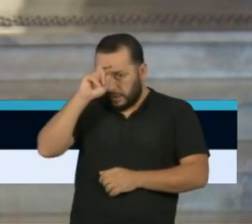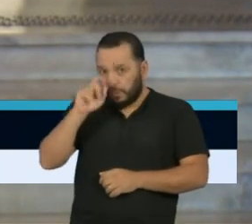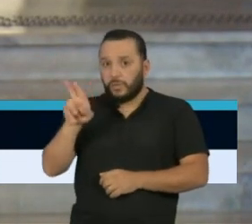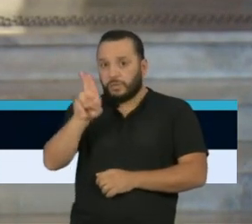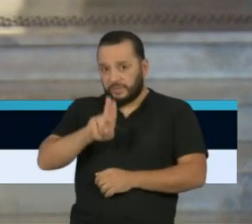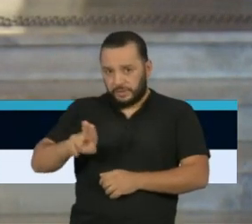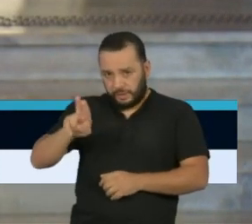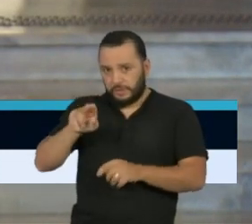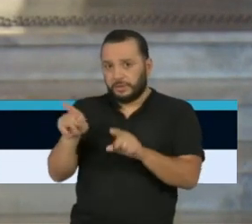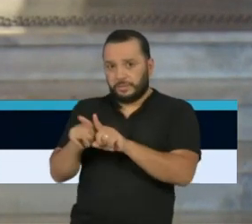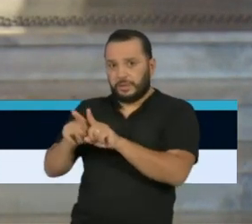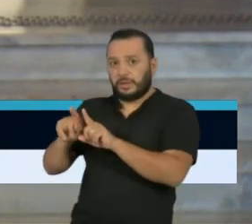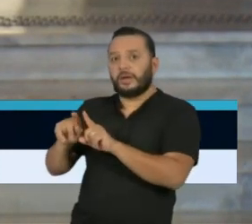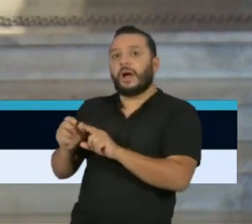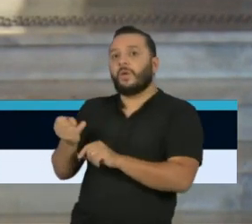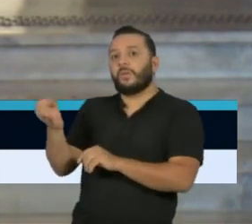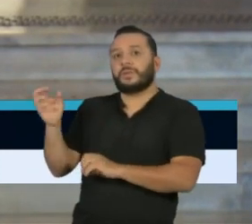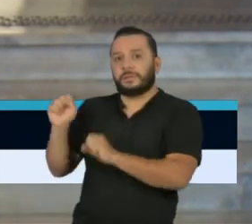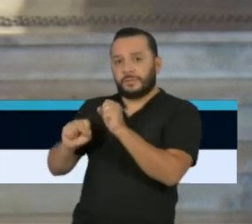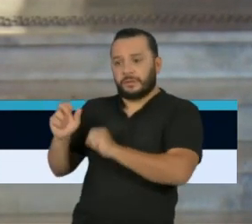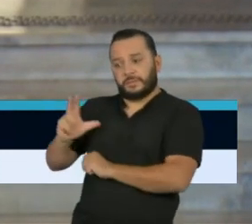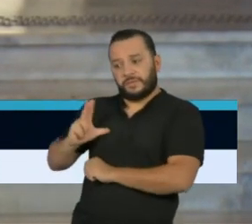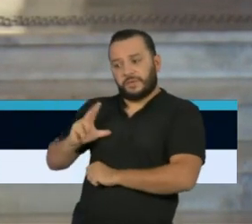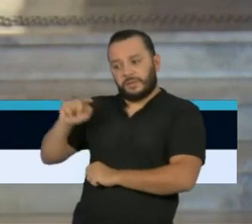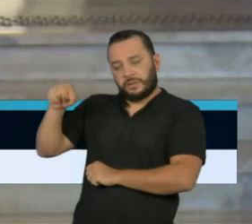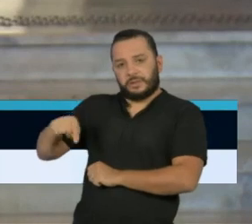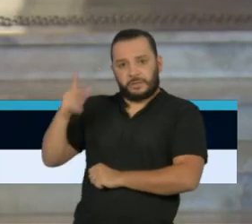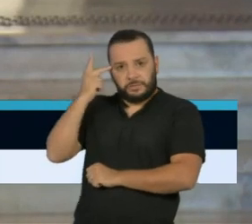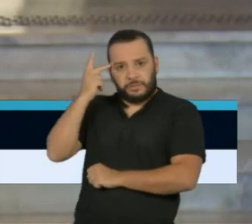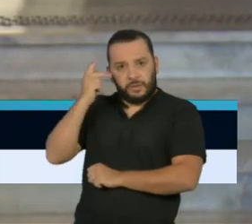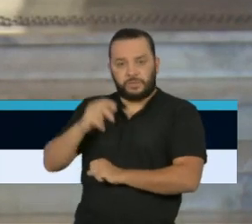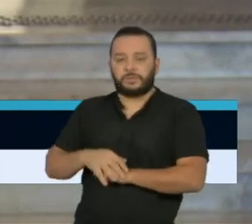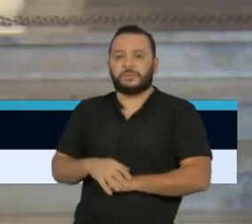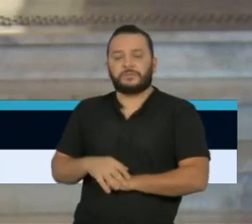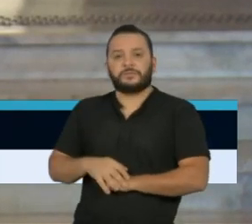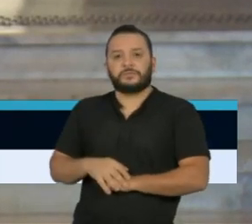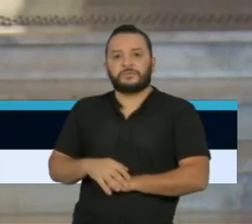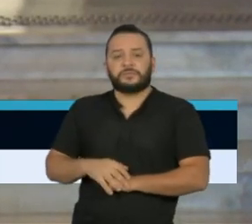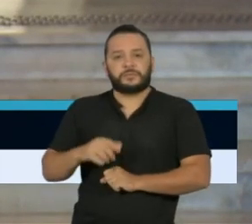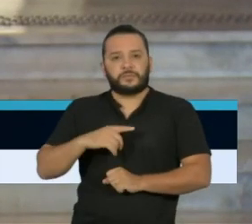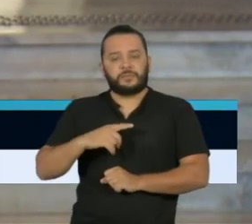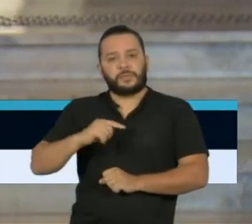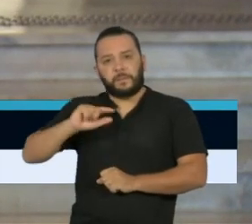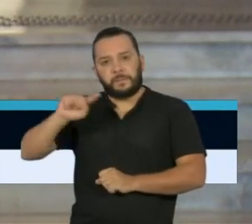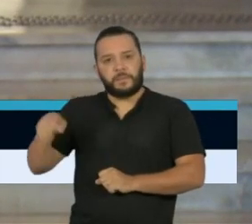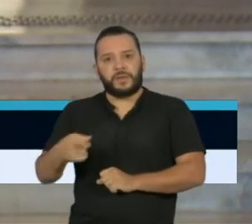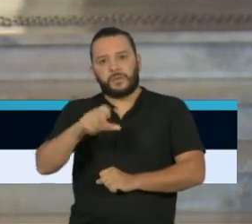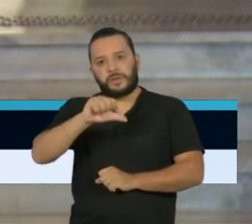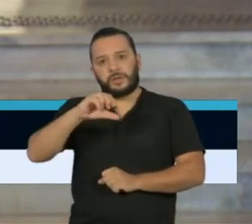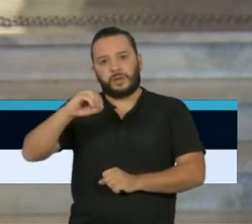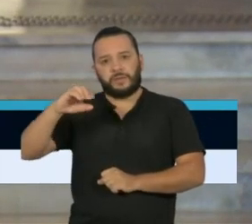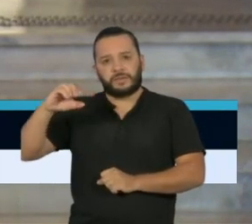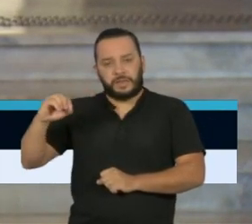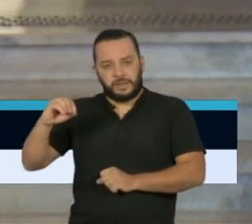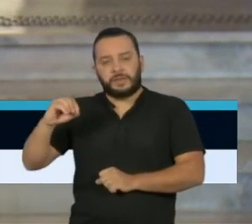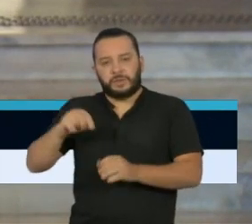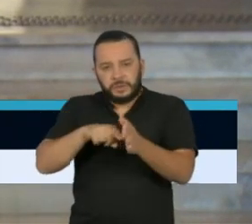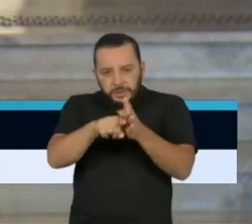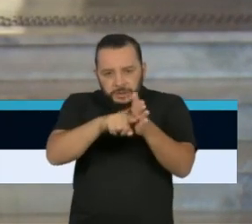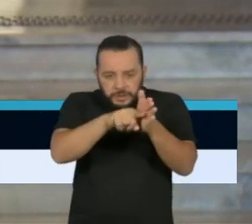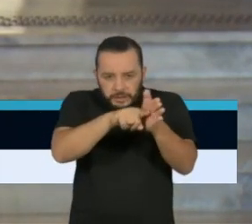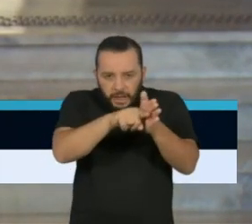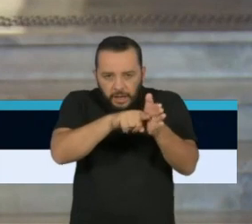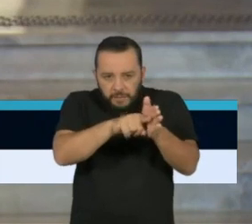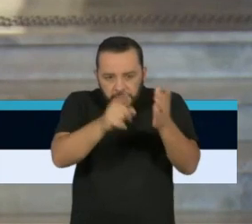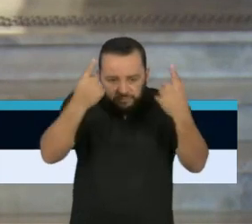Estado de São Paulo. Nós temos uma produção hoje de 1.900 testes por dia